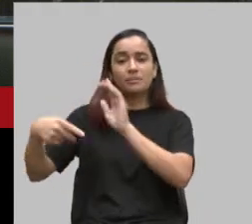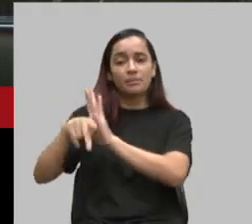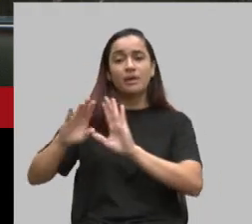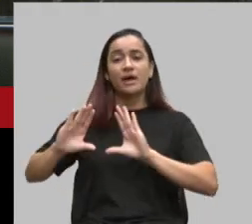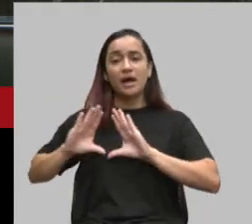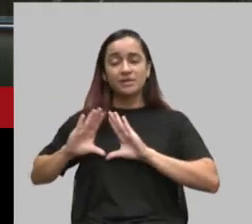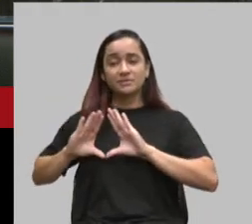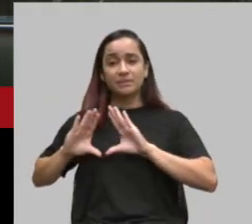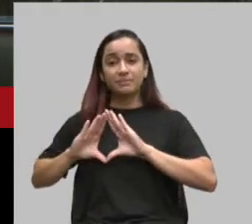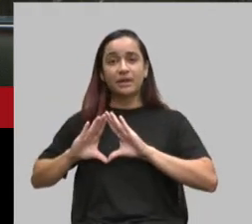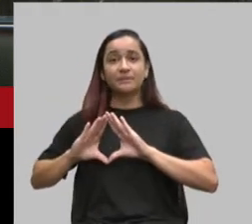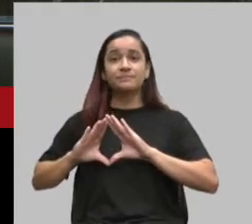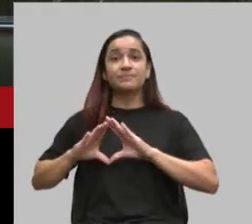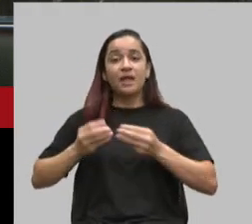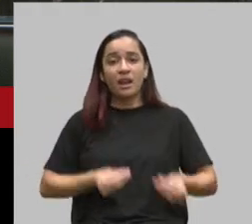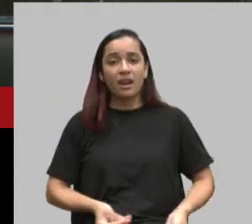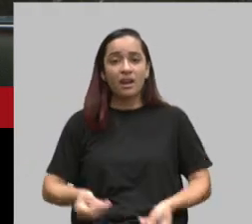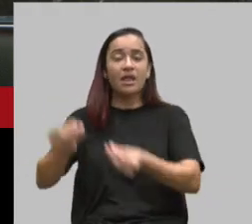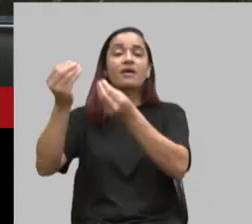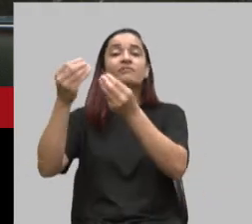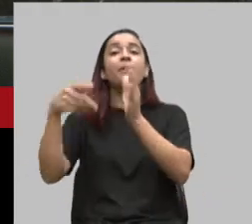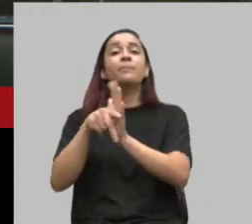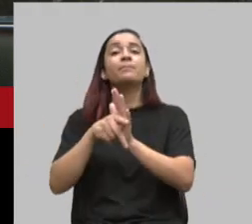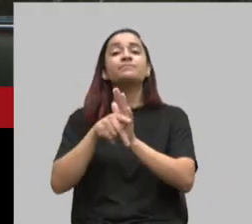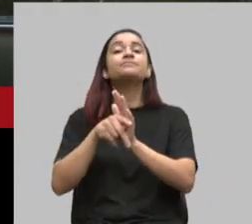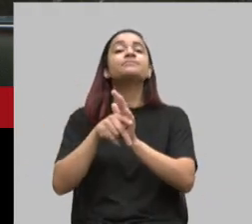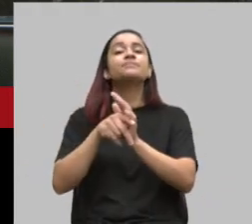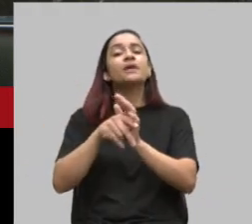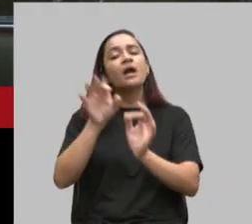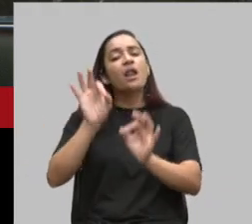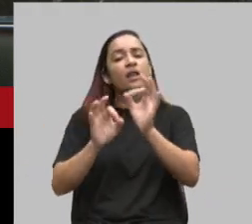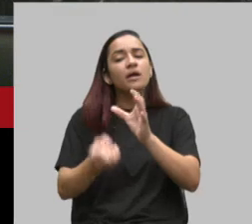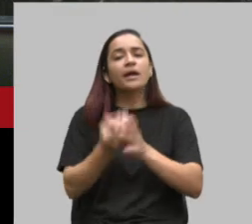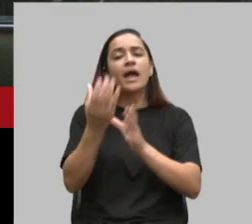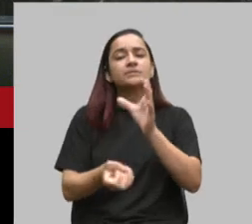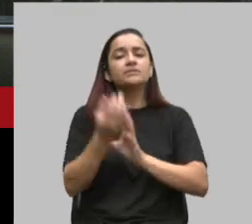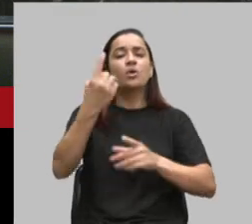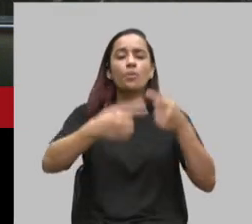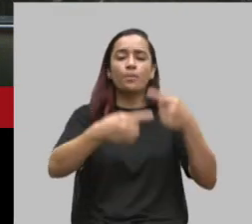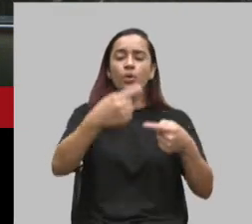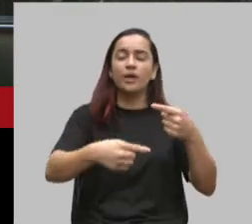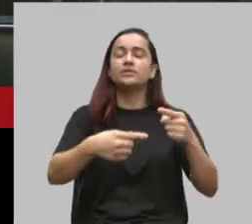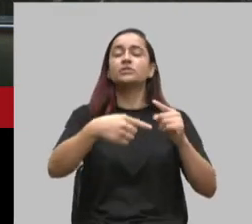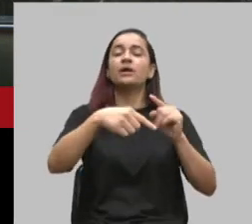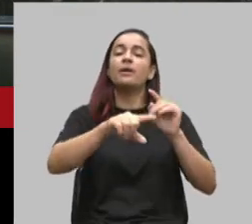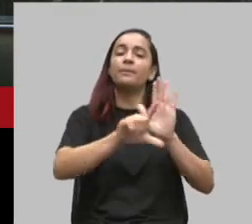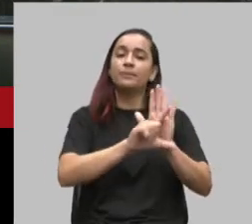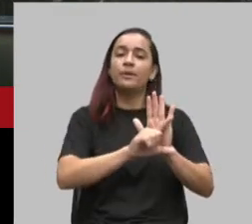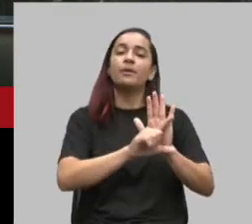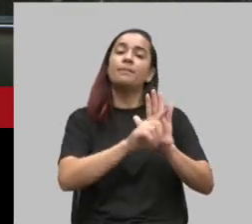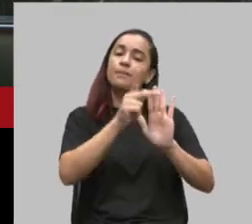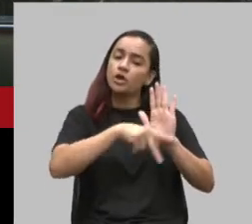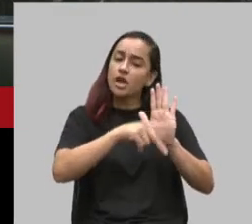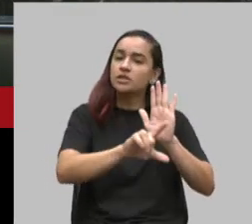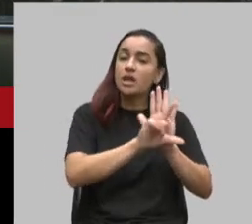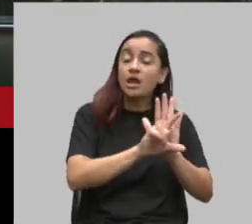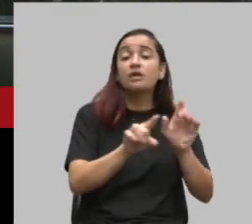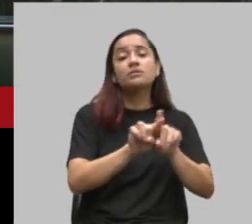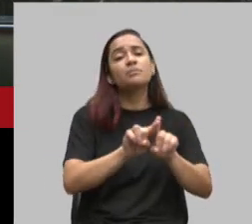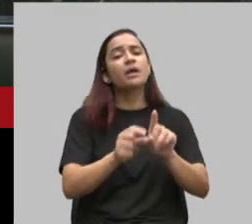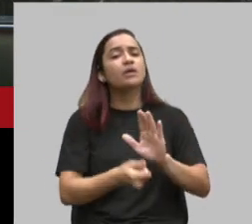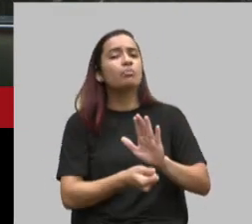serão levadas em conta para a elaboração de políticas públicas projetos de lei e para inúmeras ações que irão